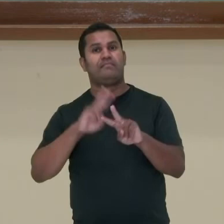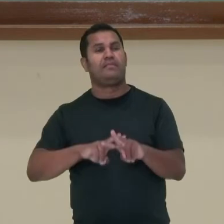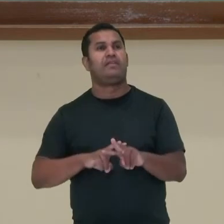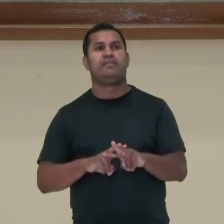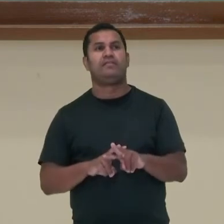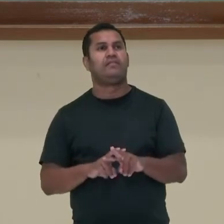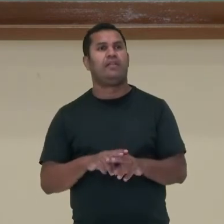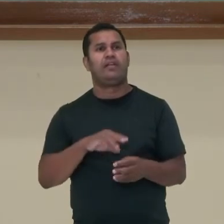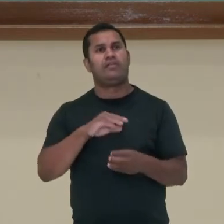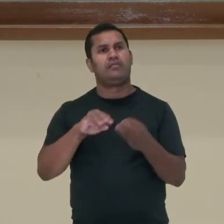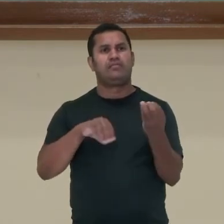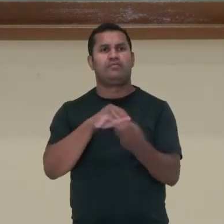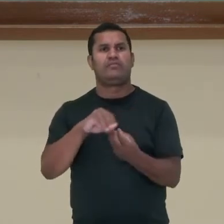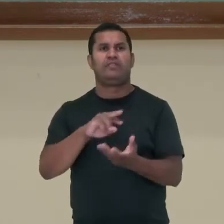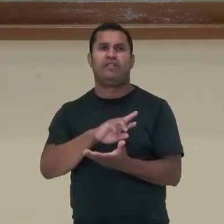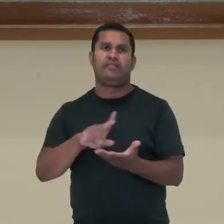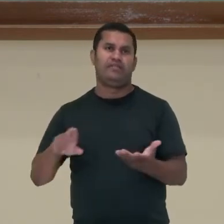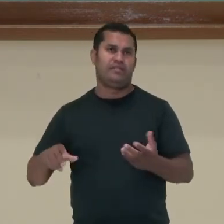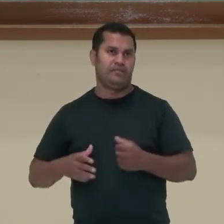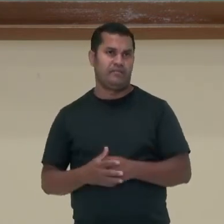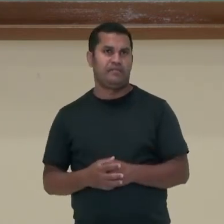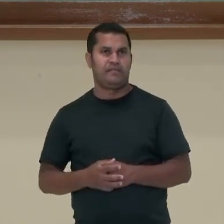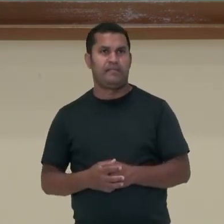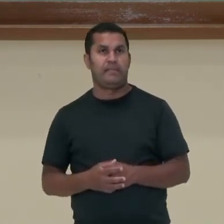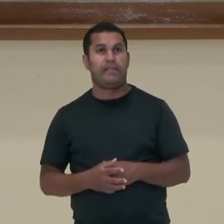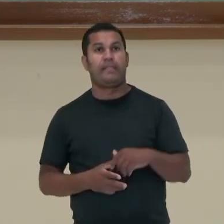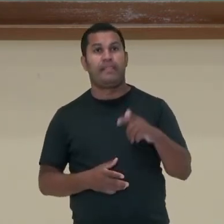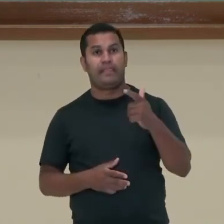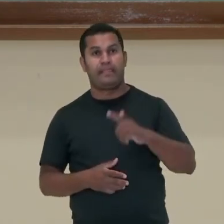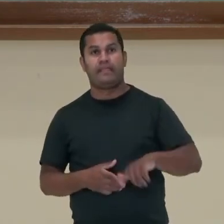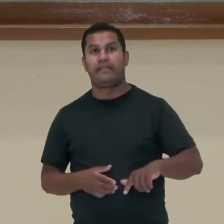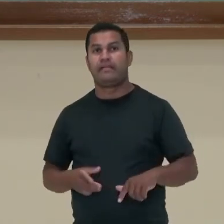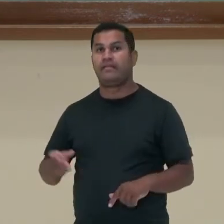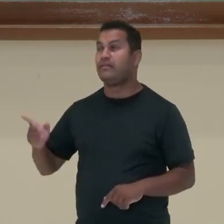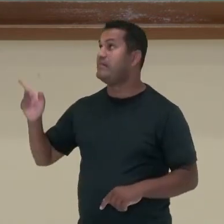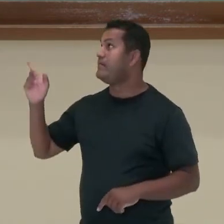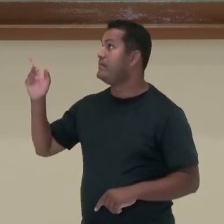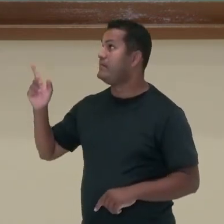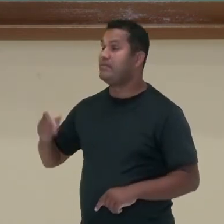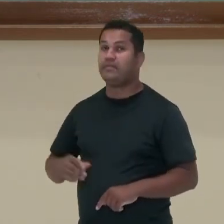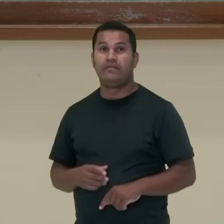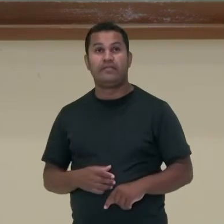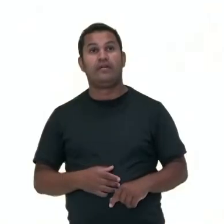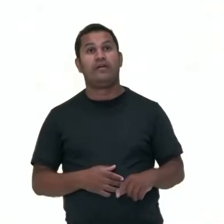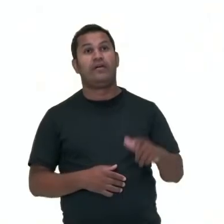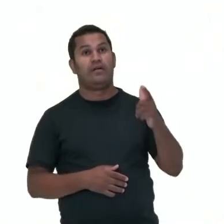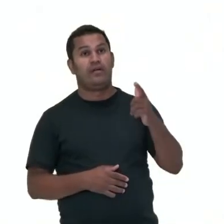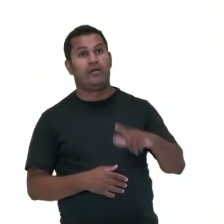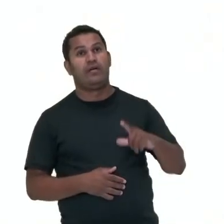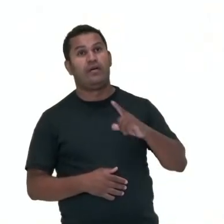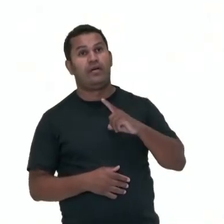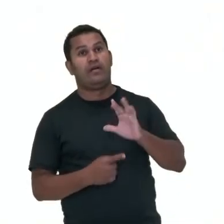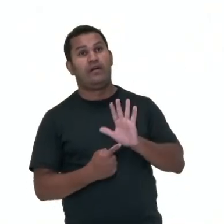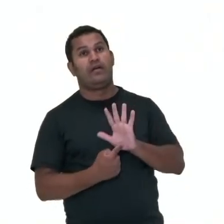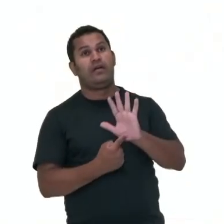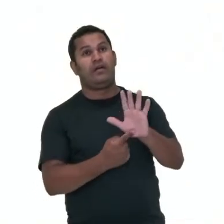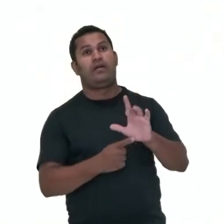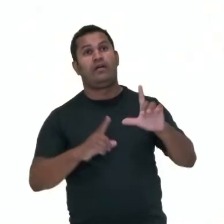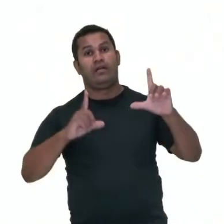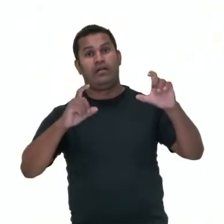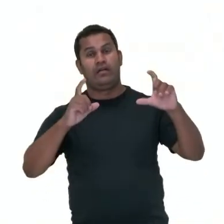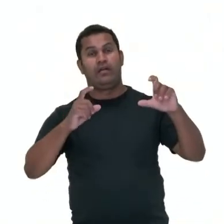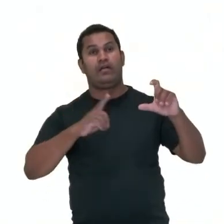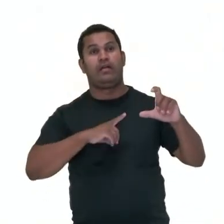fazer mais coisas. A gente vai ver aqui o começo da carreira dele, esse aqui é chamado Comedores de Batata, em 1895. Nesse momento ele